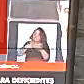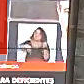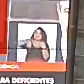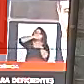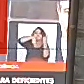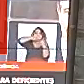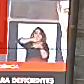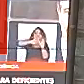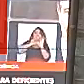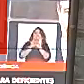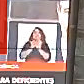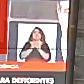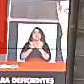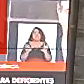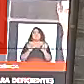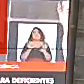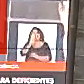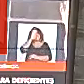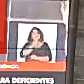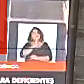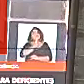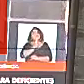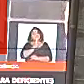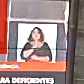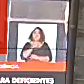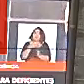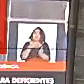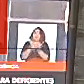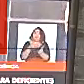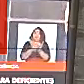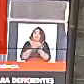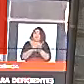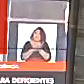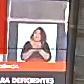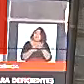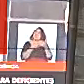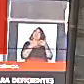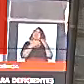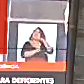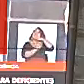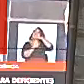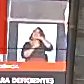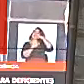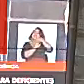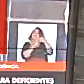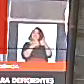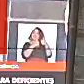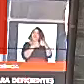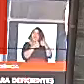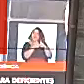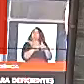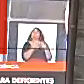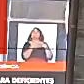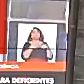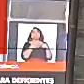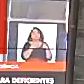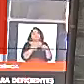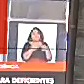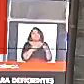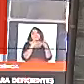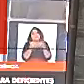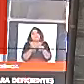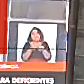essa garantia que obriga as empresas de ônibus a fornecerem gratuitamente o bilhete,